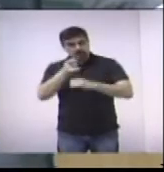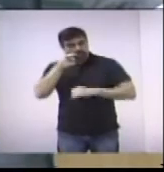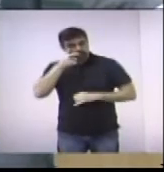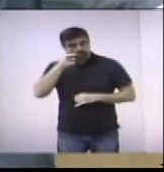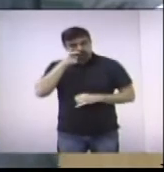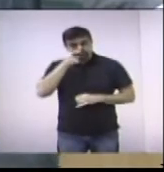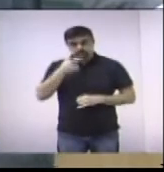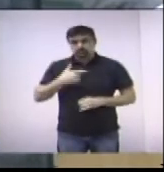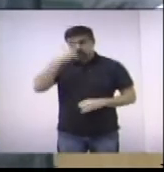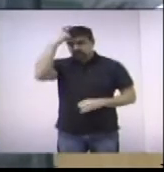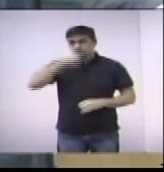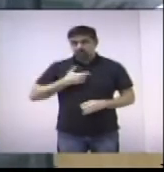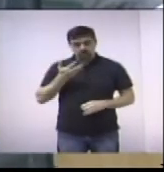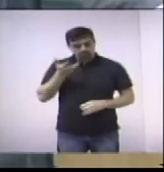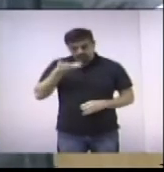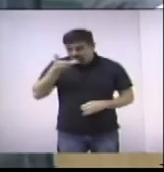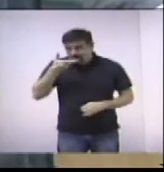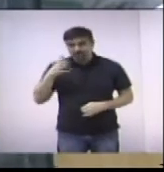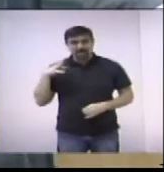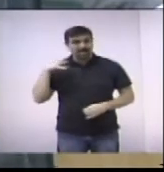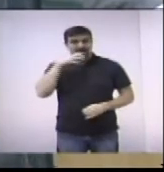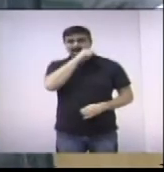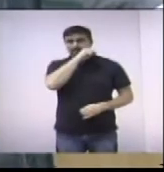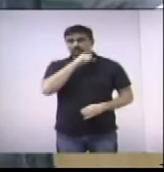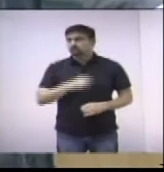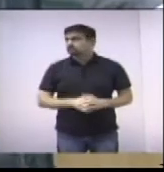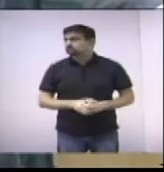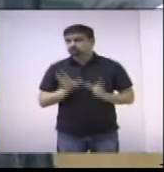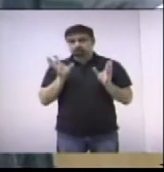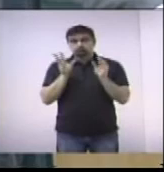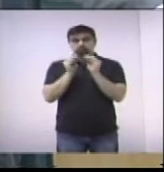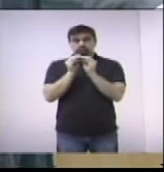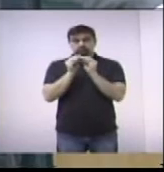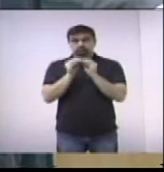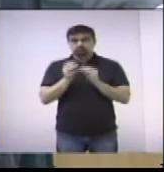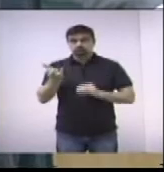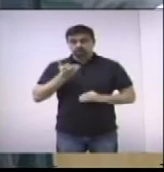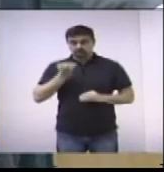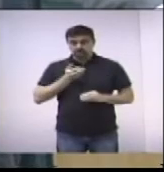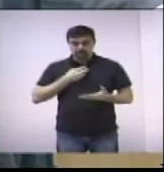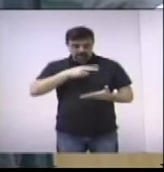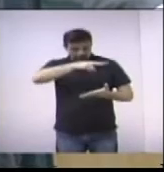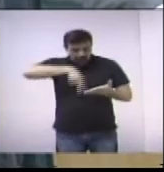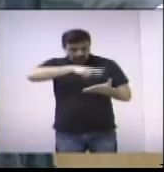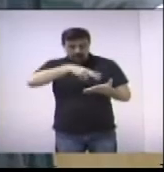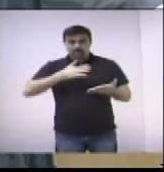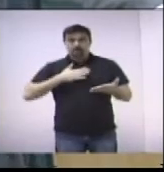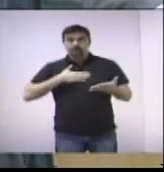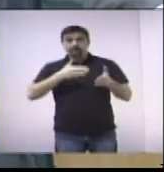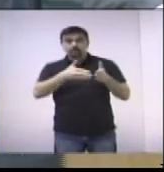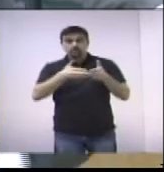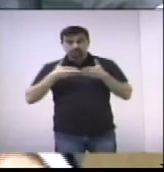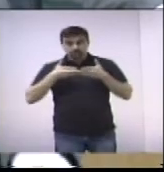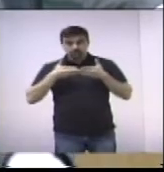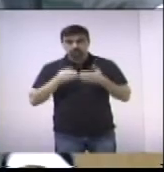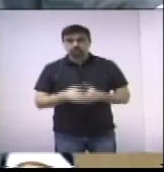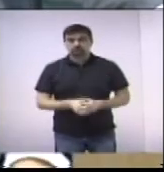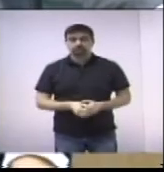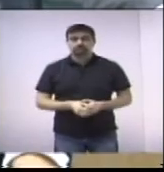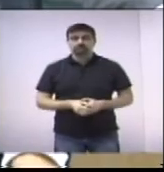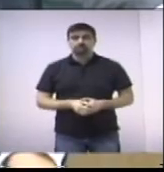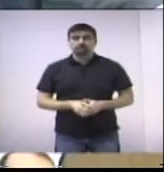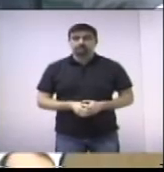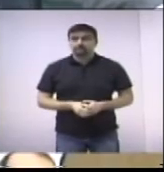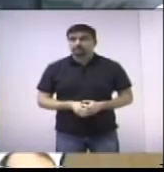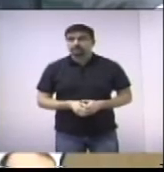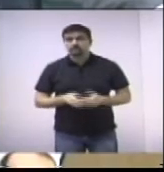Vou ser bem breve. Queria apenas ressaltar aqui, presidente, questão das minhas indicações, que